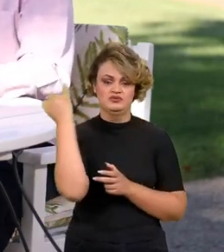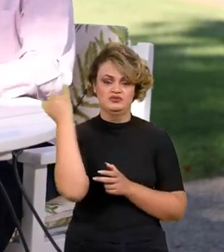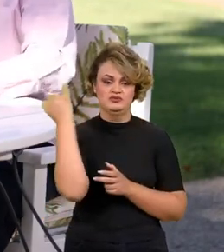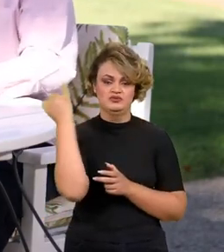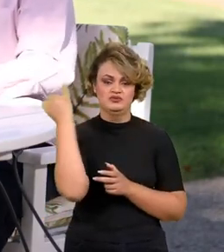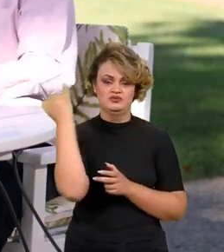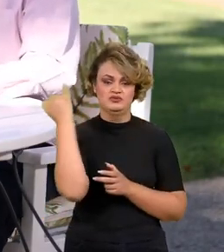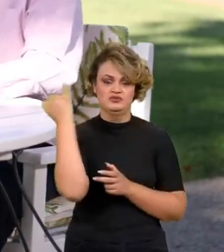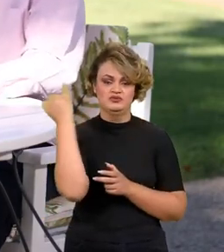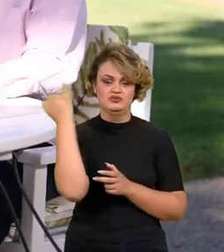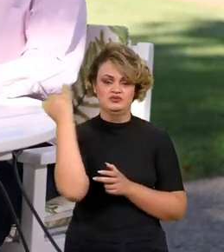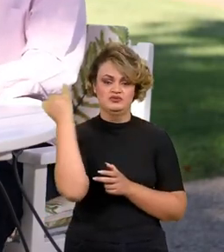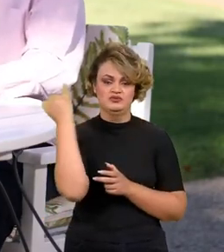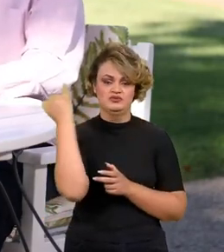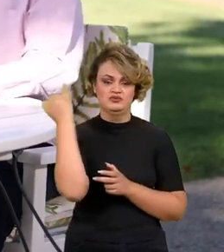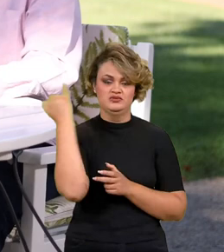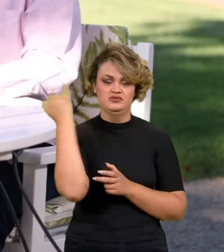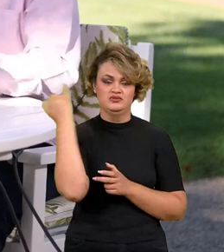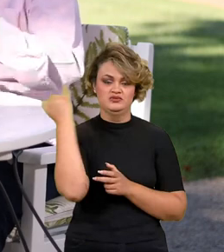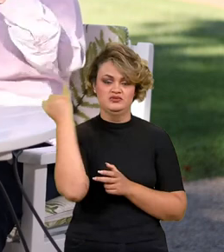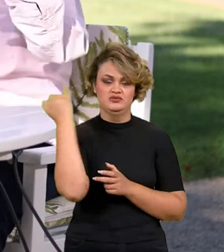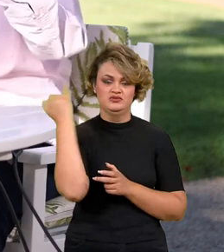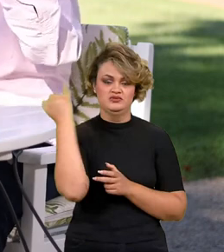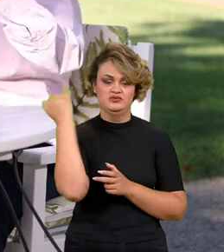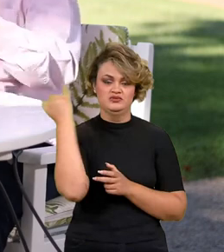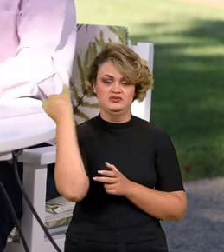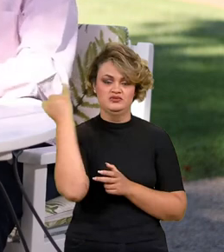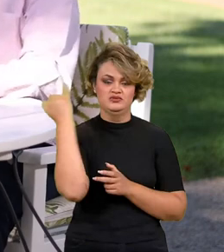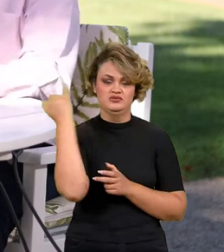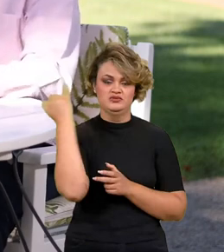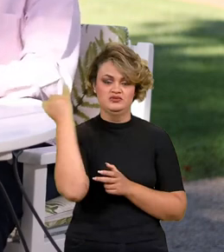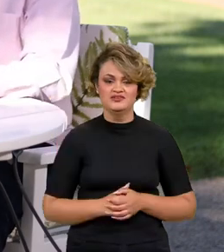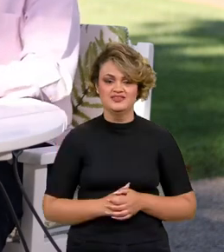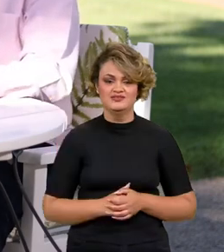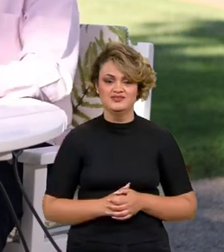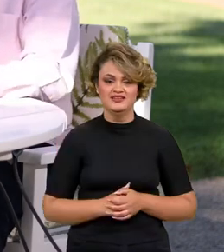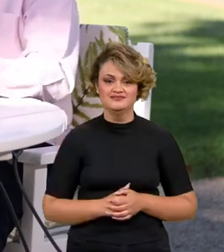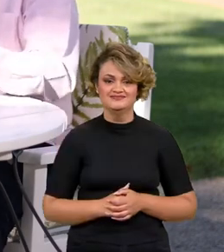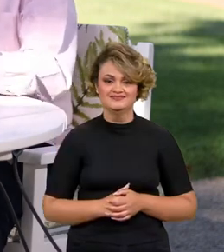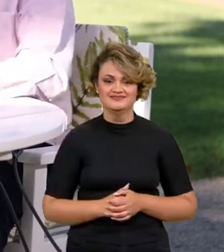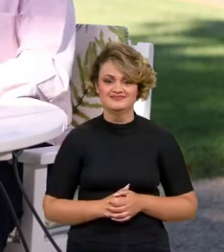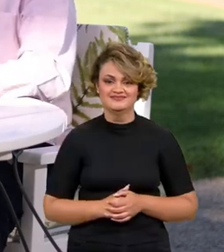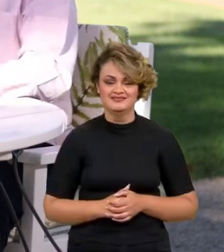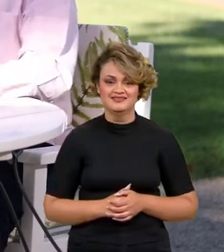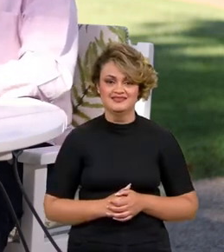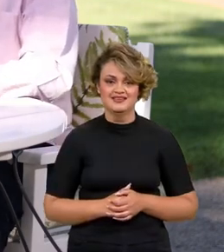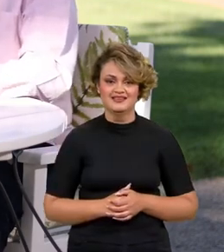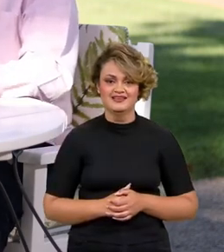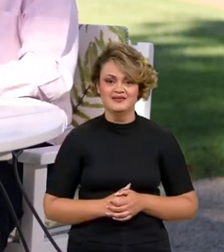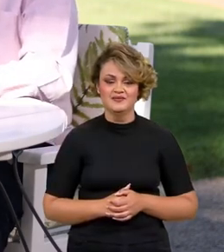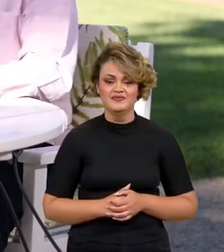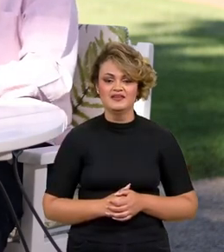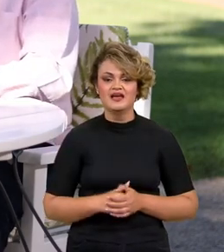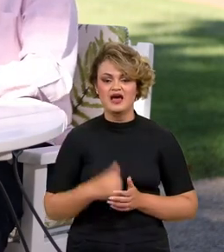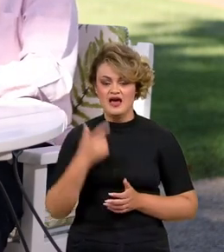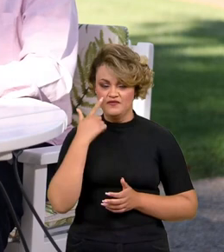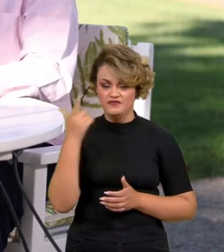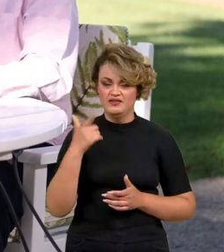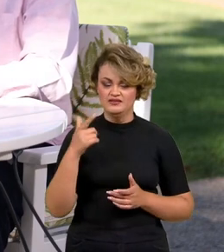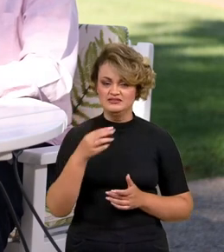o ministro o ministério da cultura ele tem primeiro que não morre o orçamento do ministério da cultura que já teve né 3B